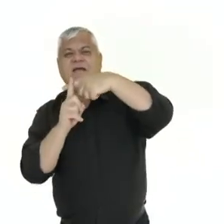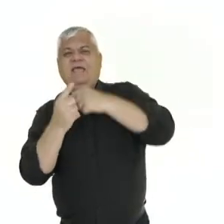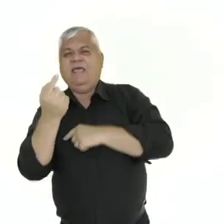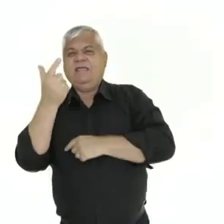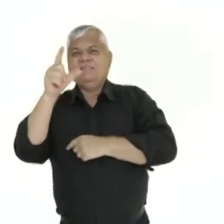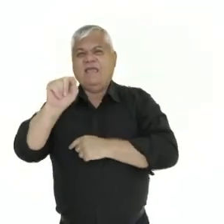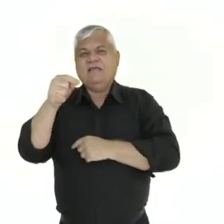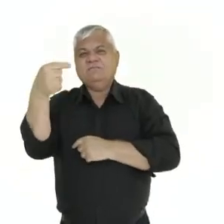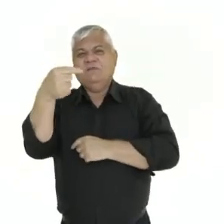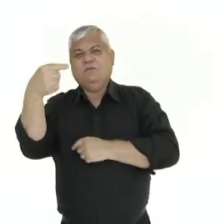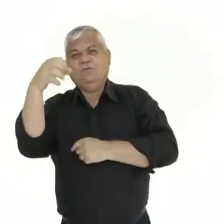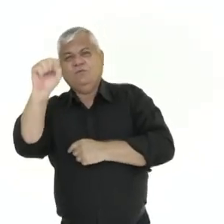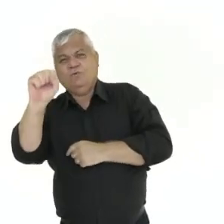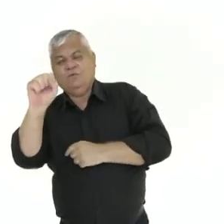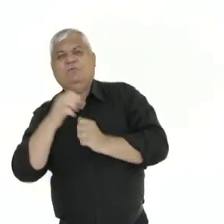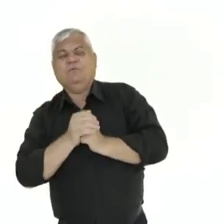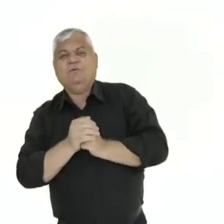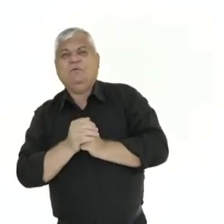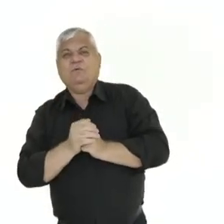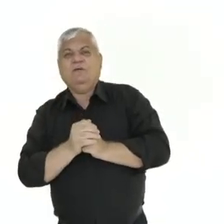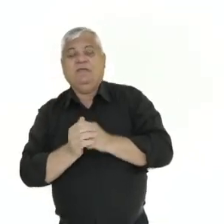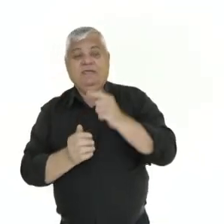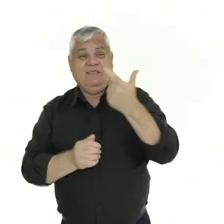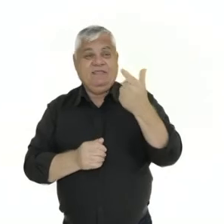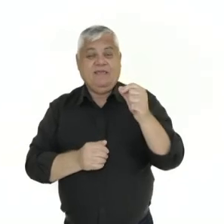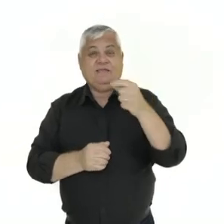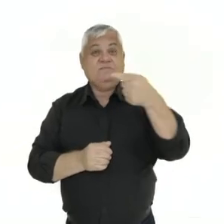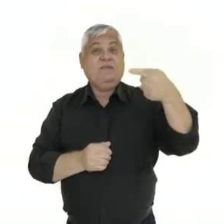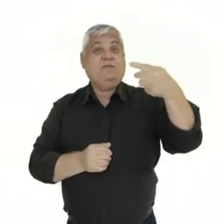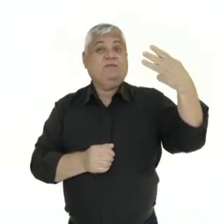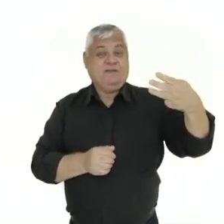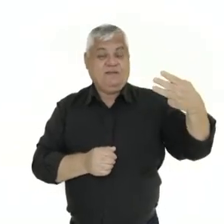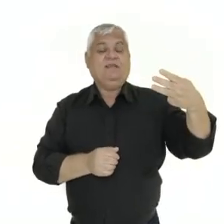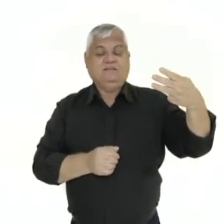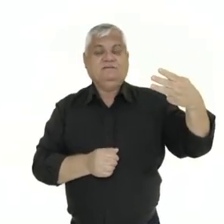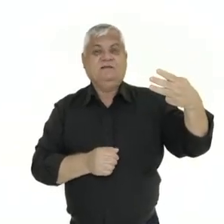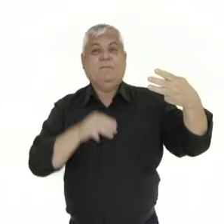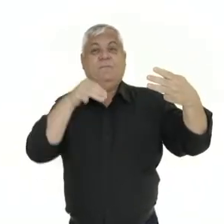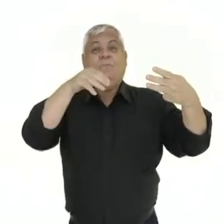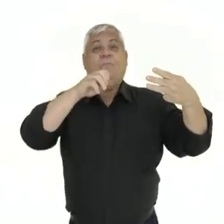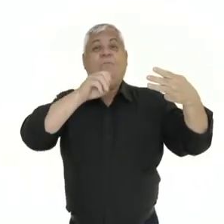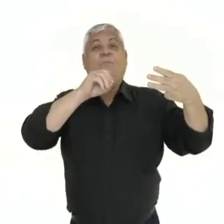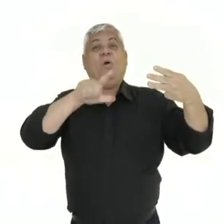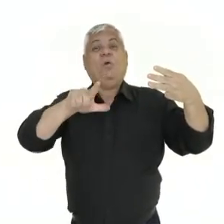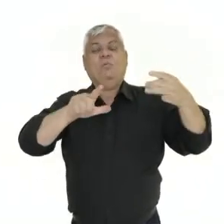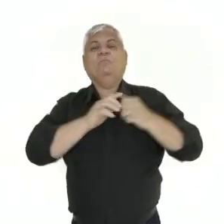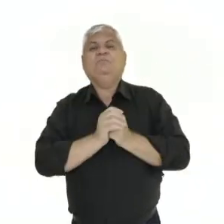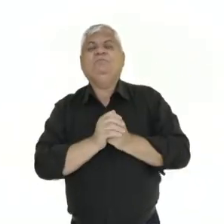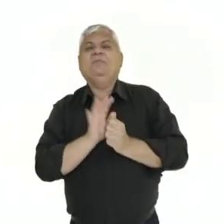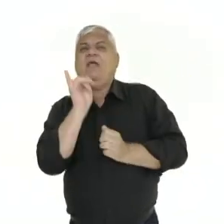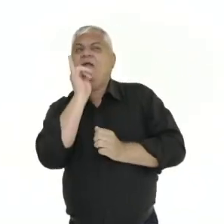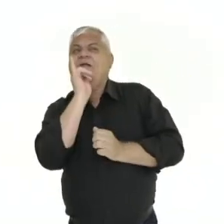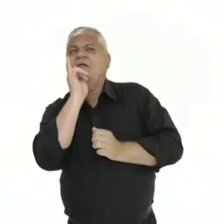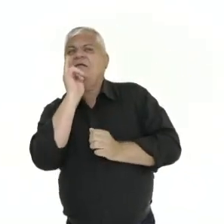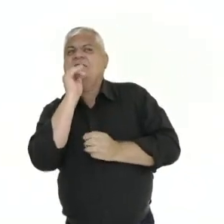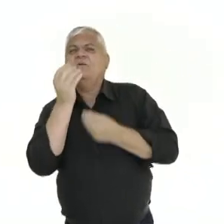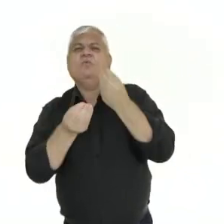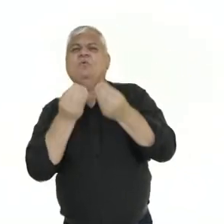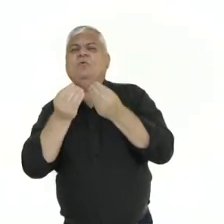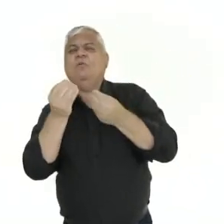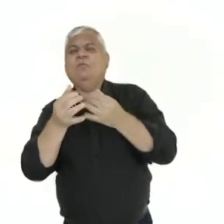na -8 e 10 na -3 mol por litro. Quais exemplos podem ter sido analisados